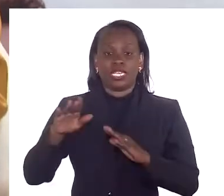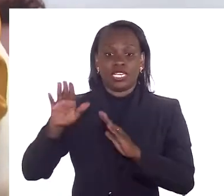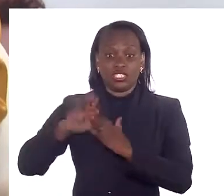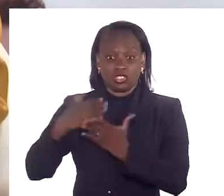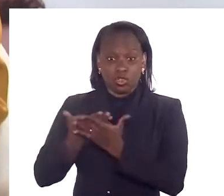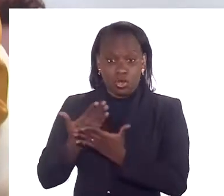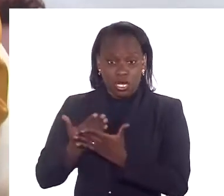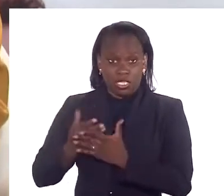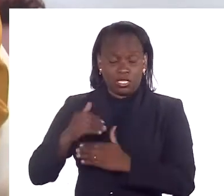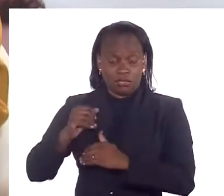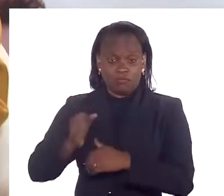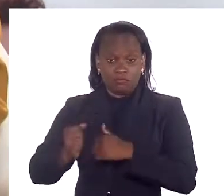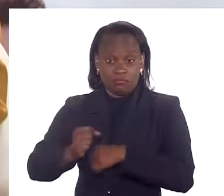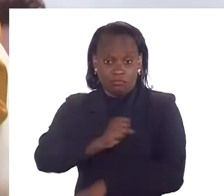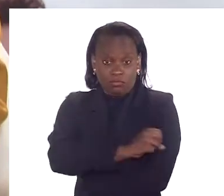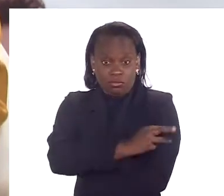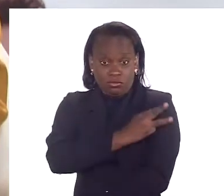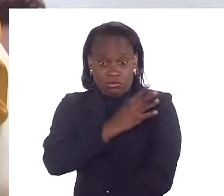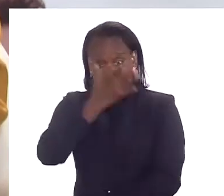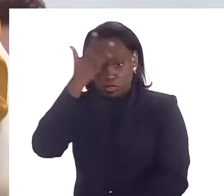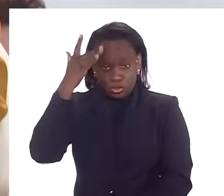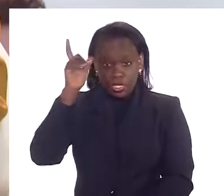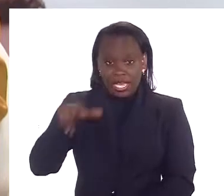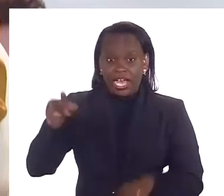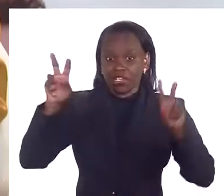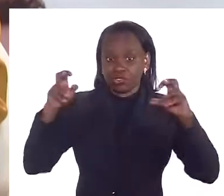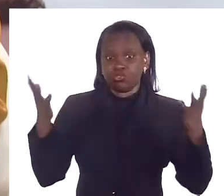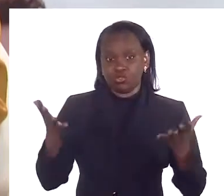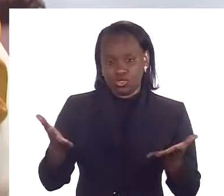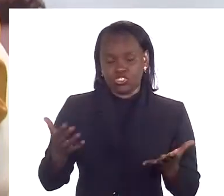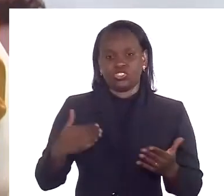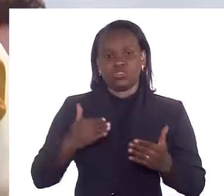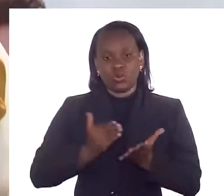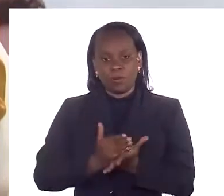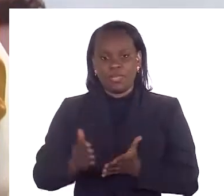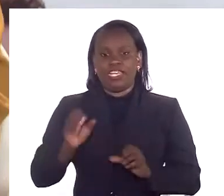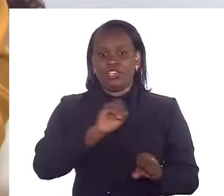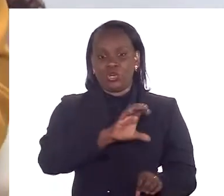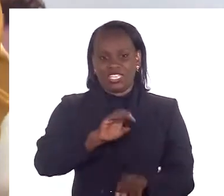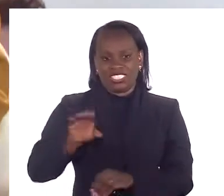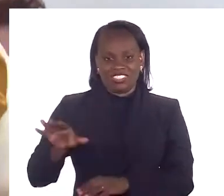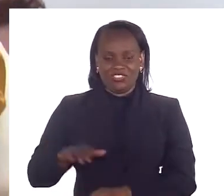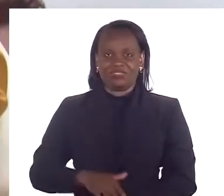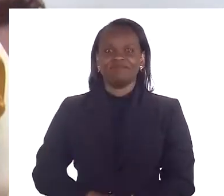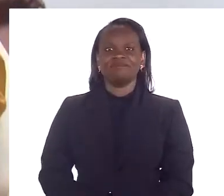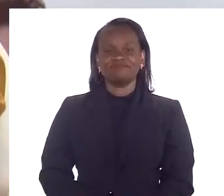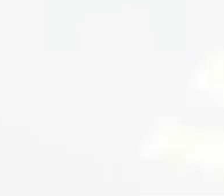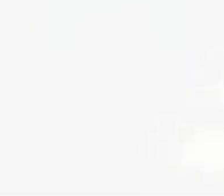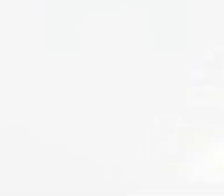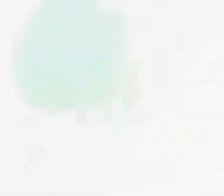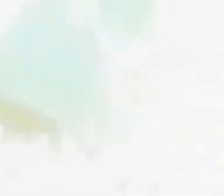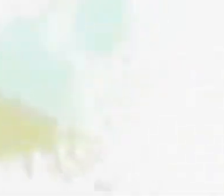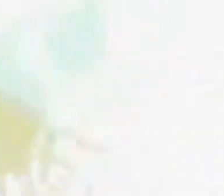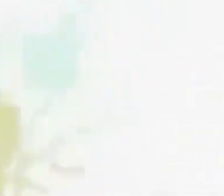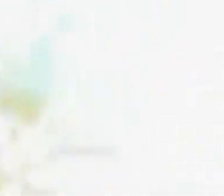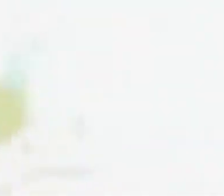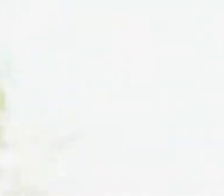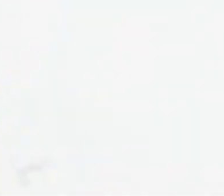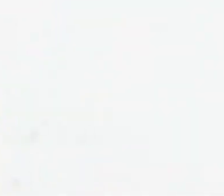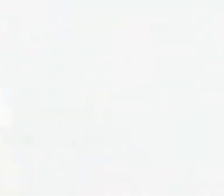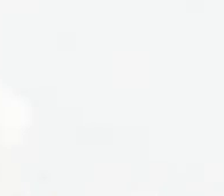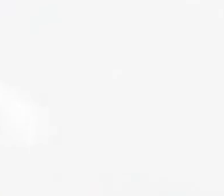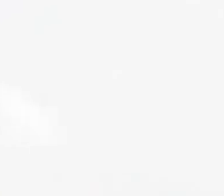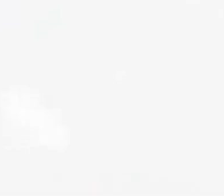de escolarização dessas pessoas é o nosso assunto de hoje. Está no ar o Educação.